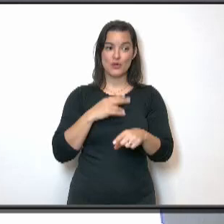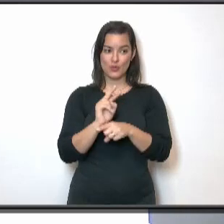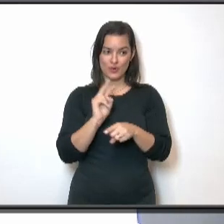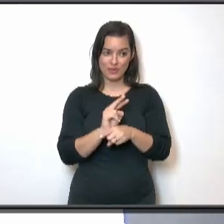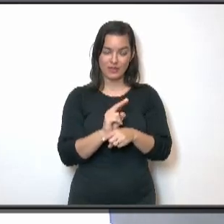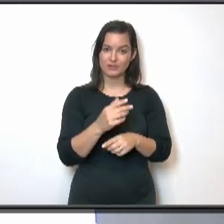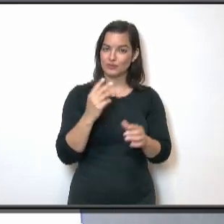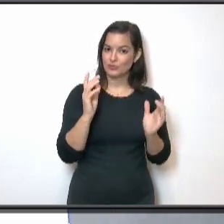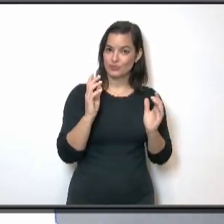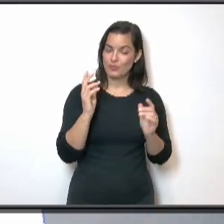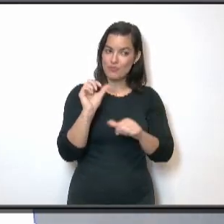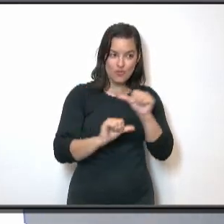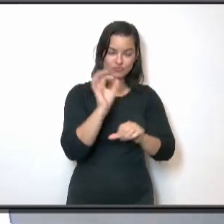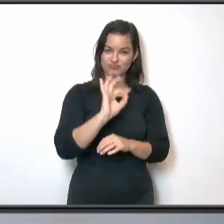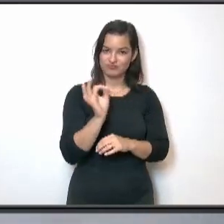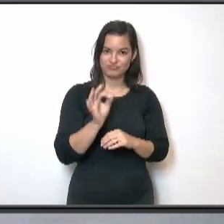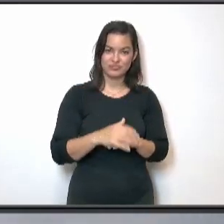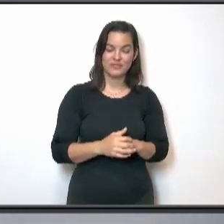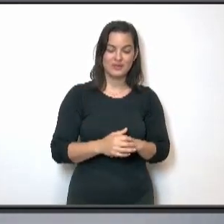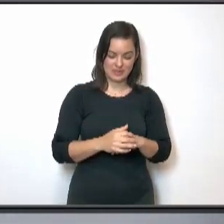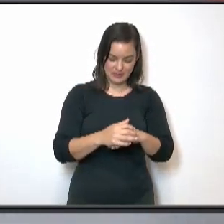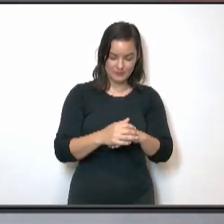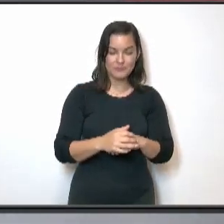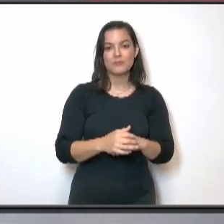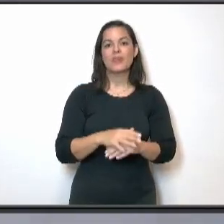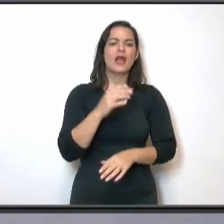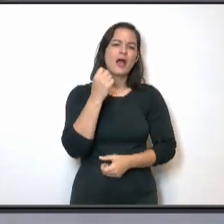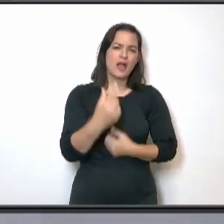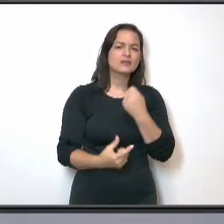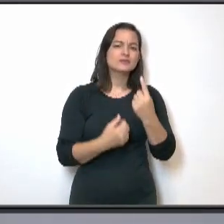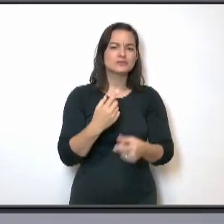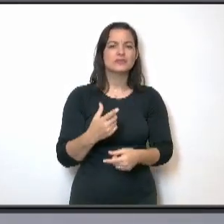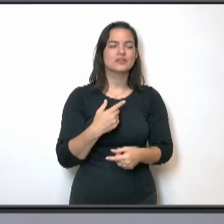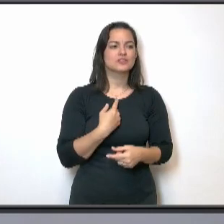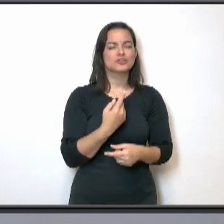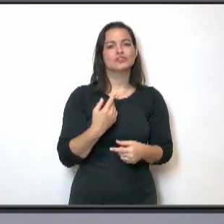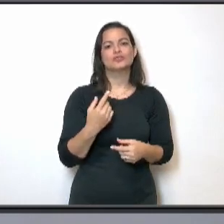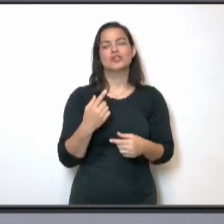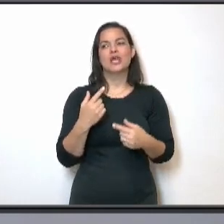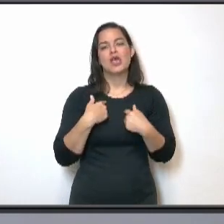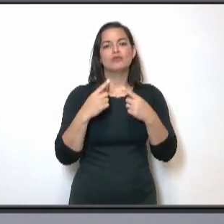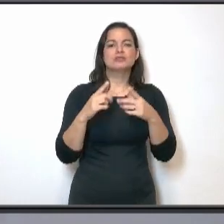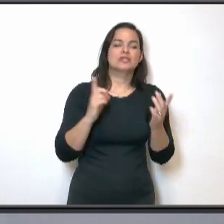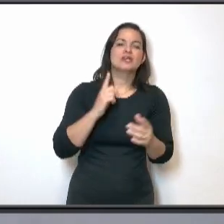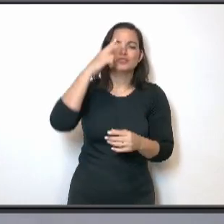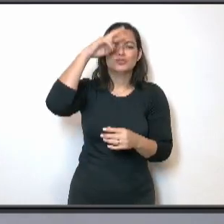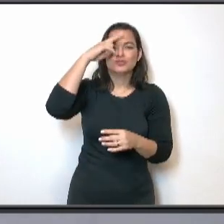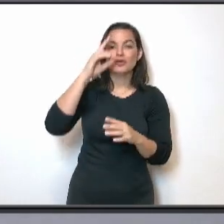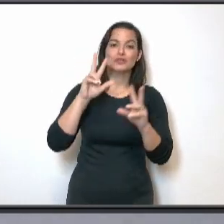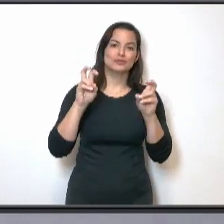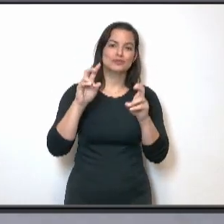mudou. De vez em quando a gente tem umas histórias do cuidado de Deus, não é verdade? Anos atrás eu era missionário,